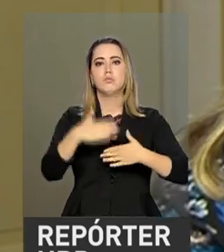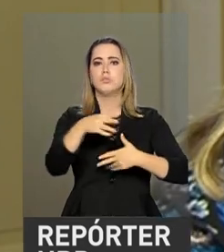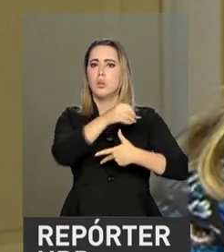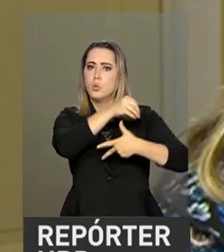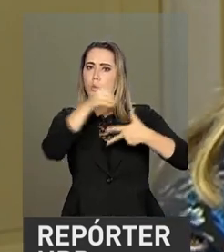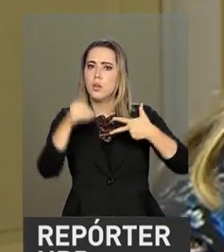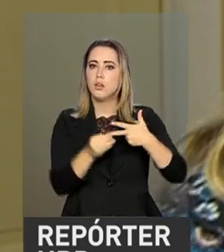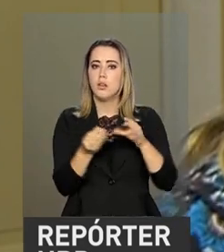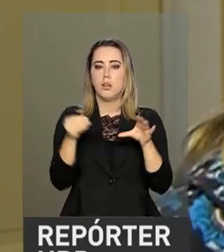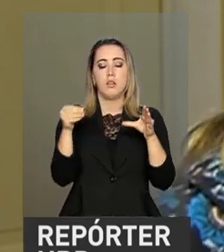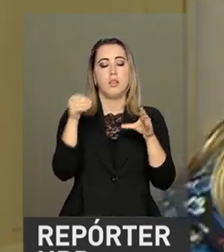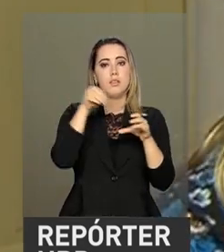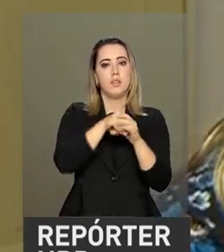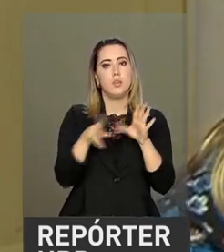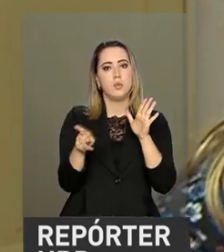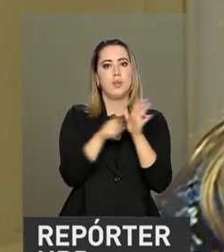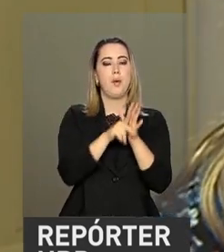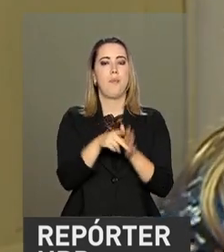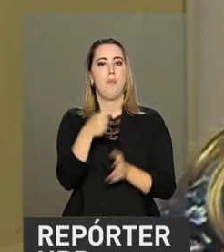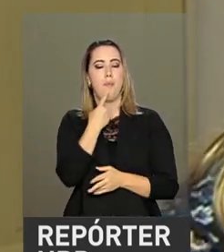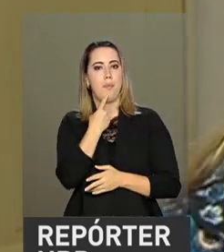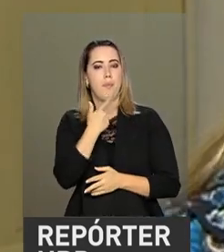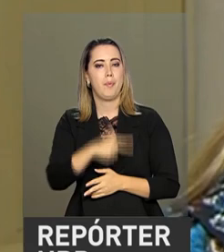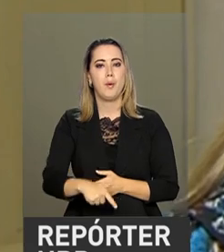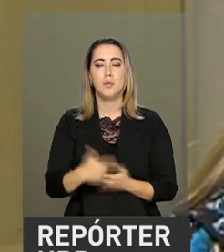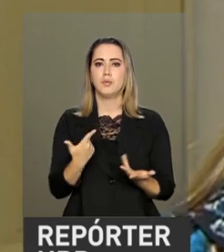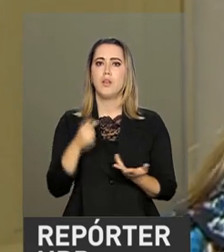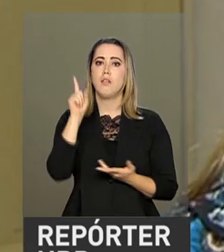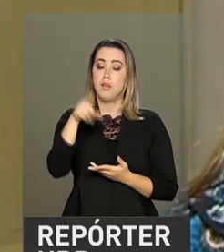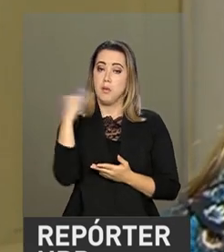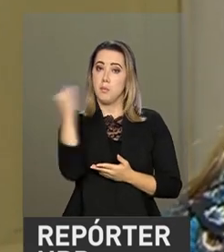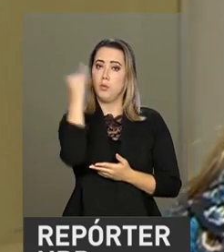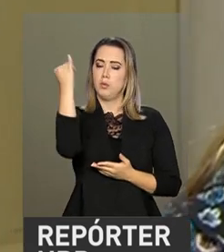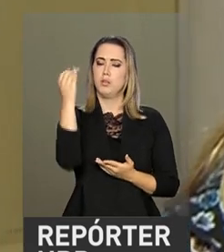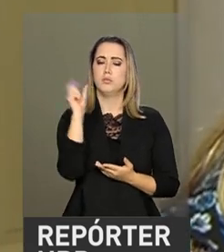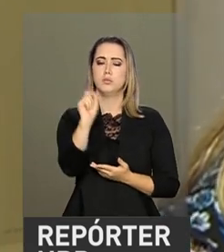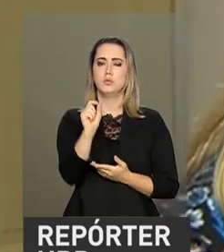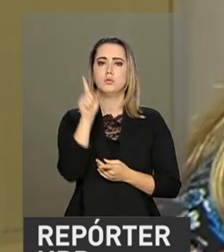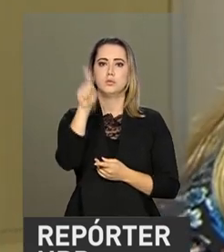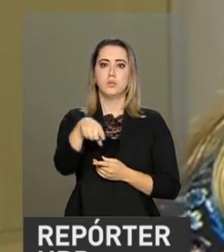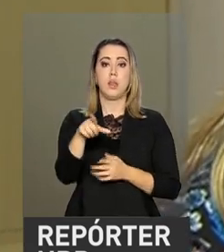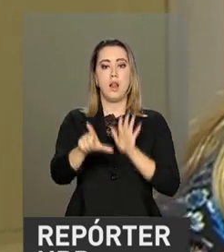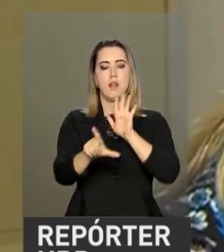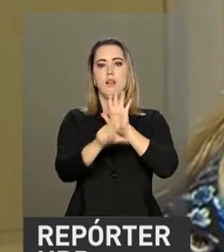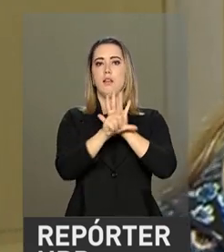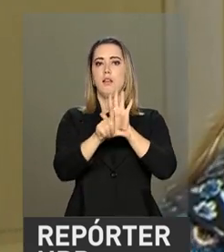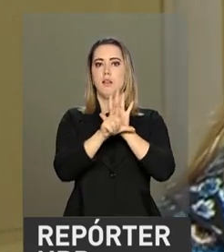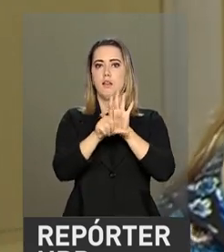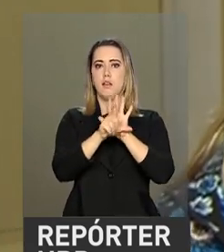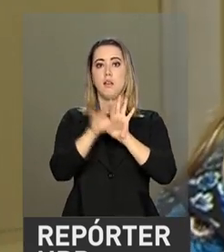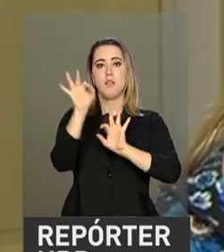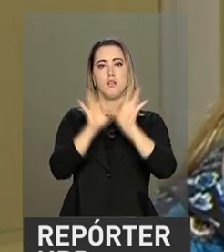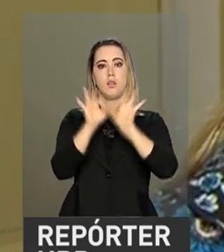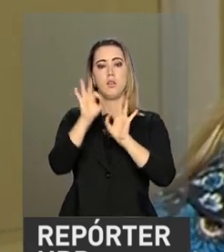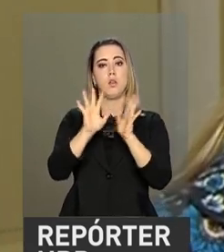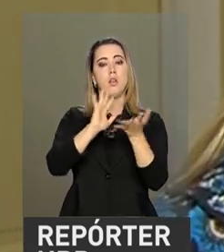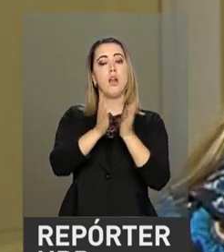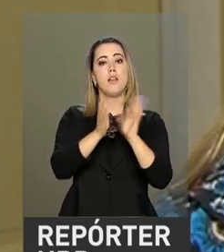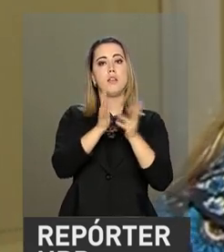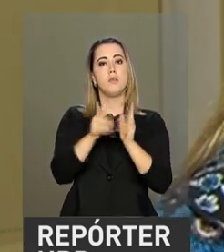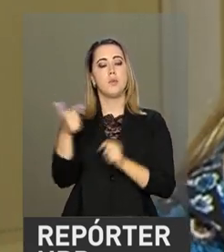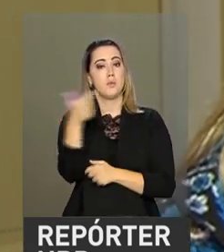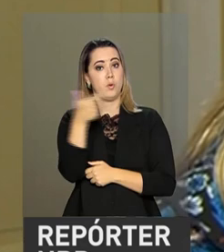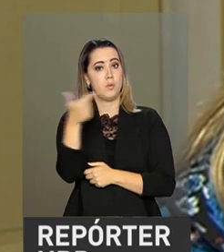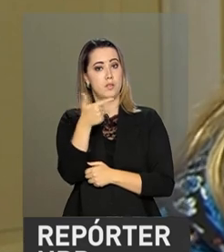dentro da sua língua natural. A gente pode colocar como marco recente o decreto que regulamentou a Libras como segunda língua